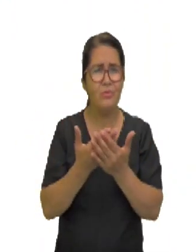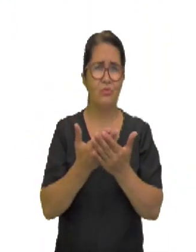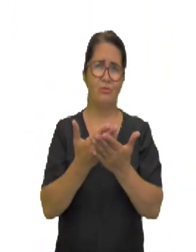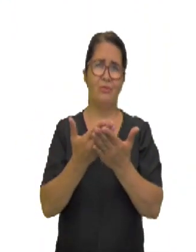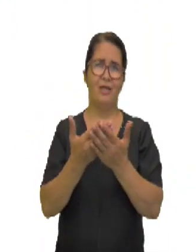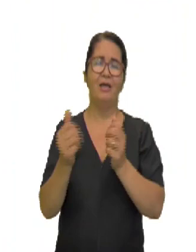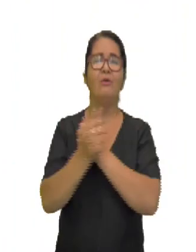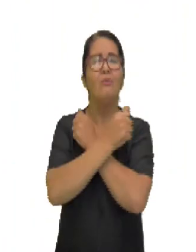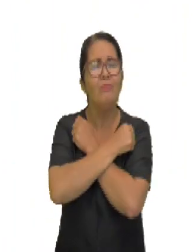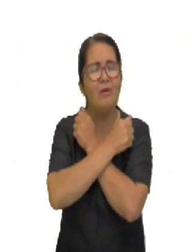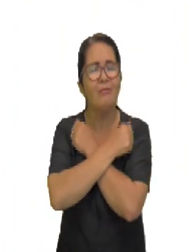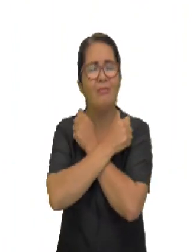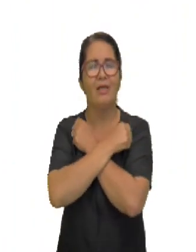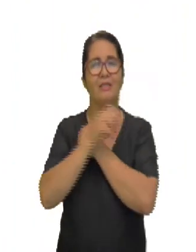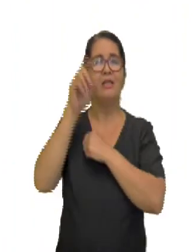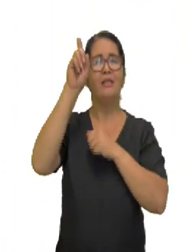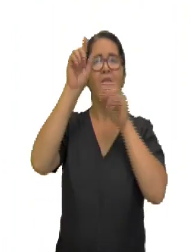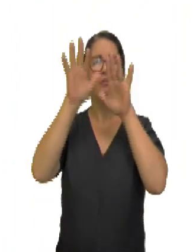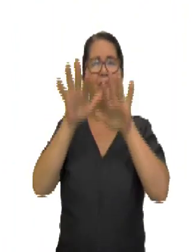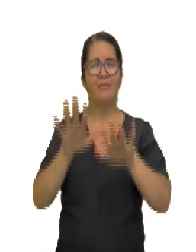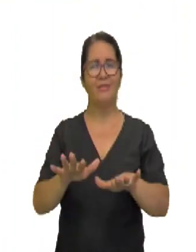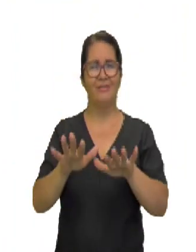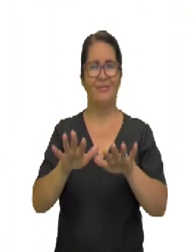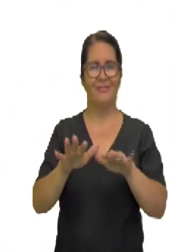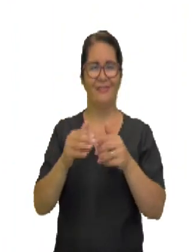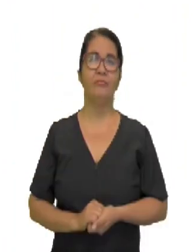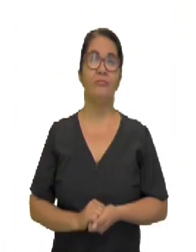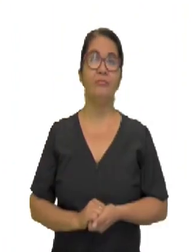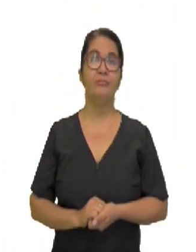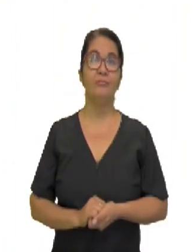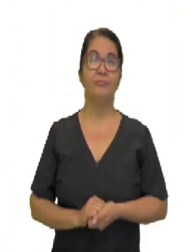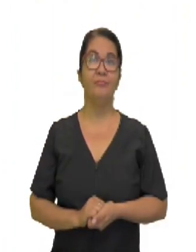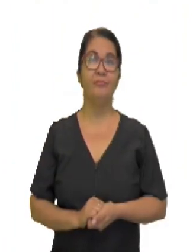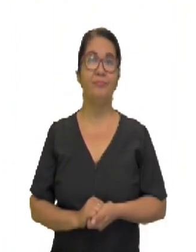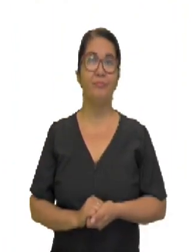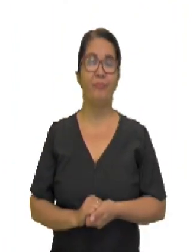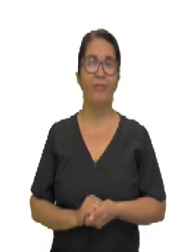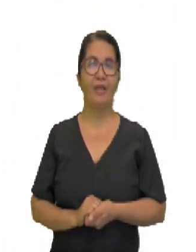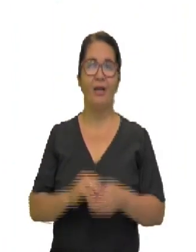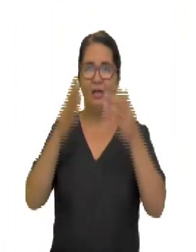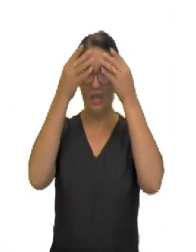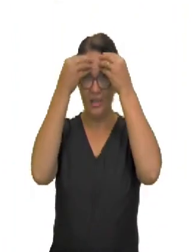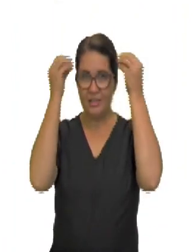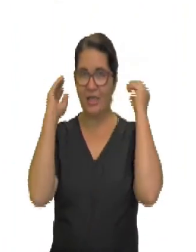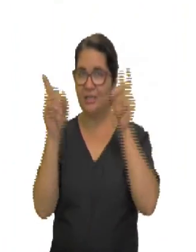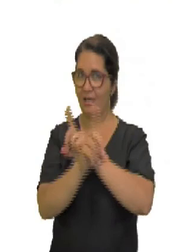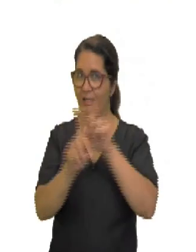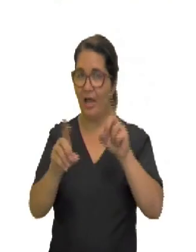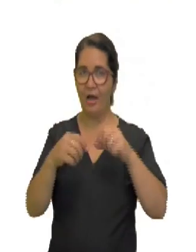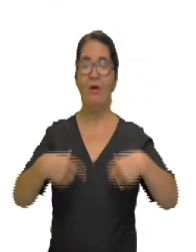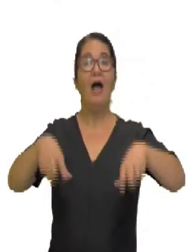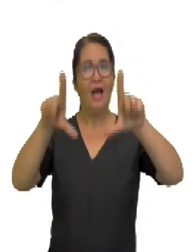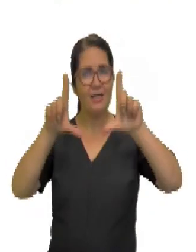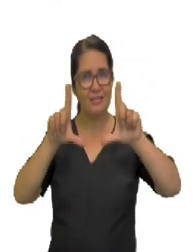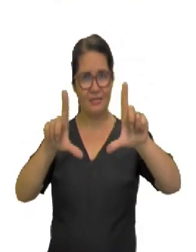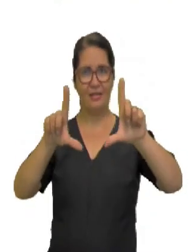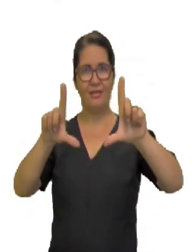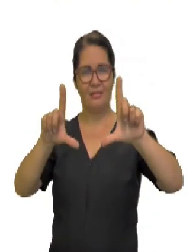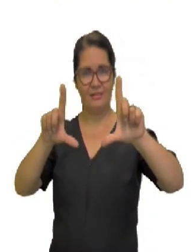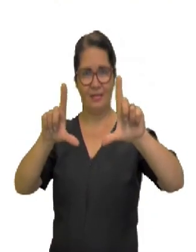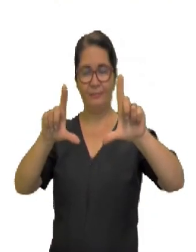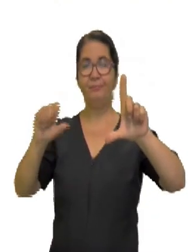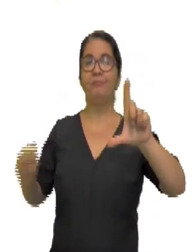Um abraço, fiquem com Deus e até a próxima aula. E não se esqueçam, para acessar nossas atividades